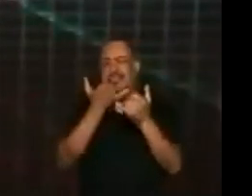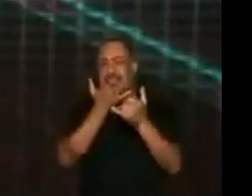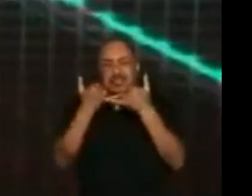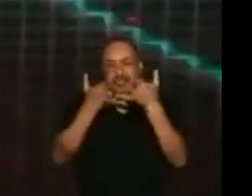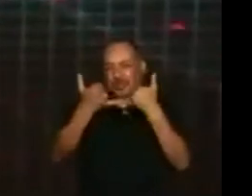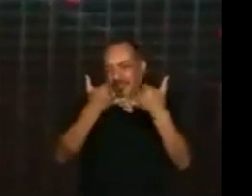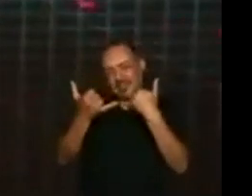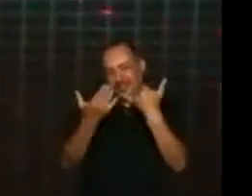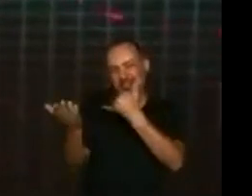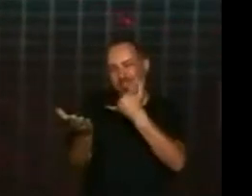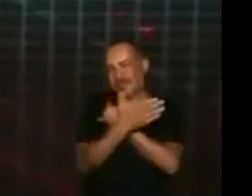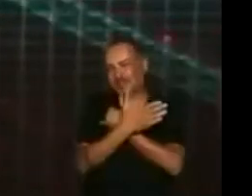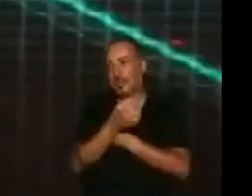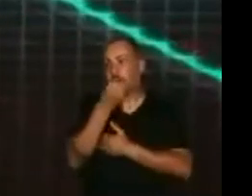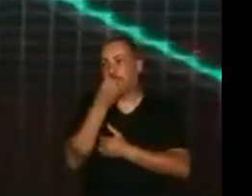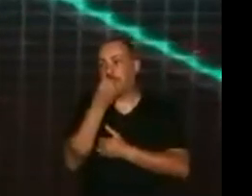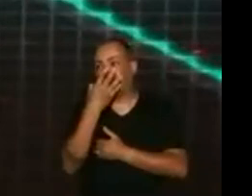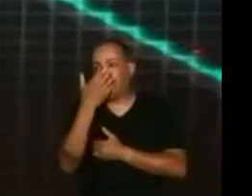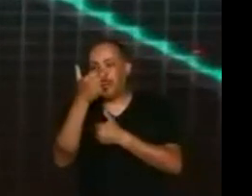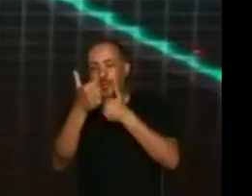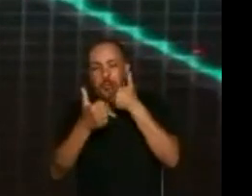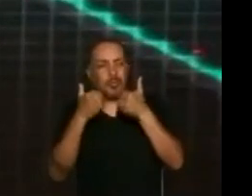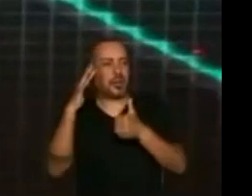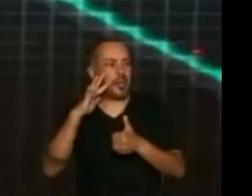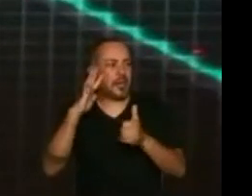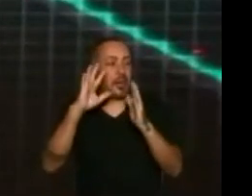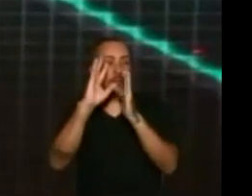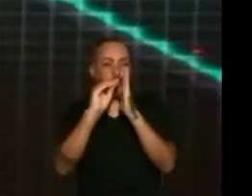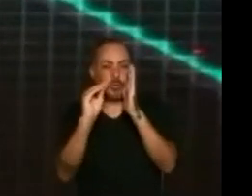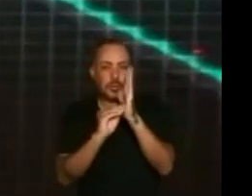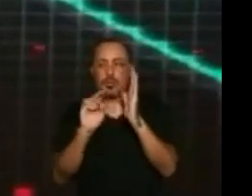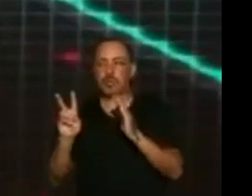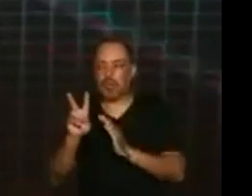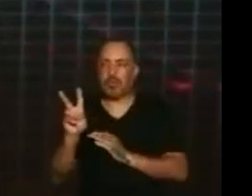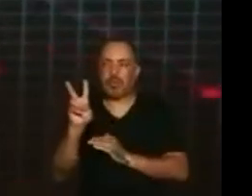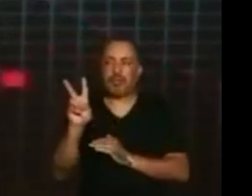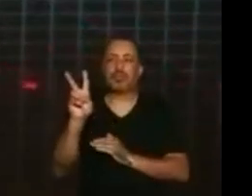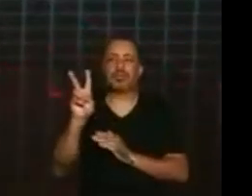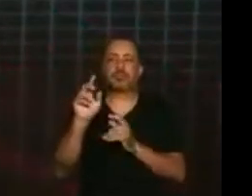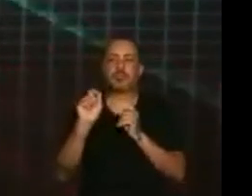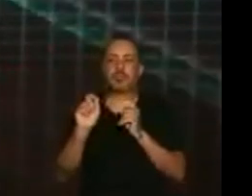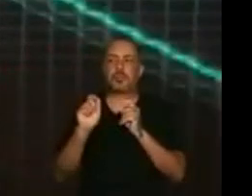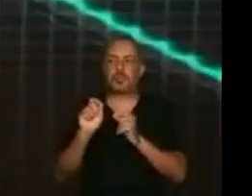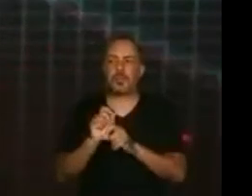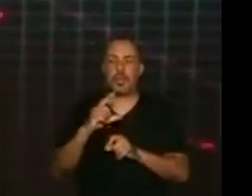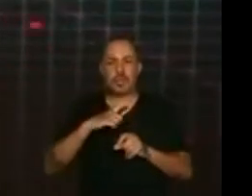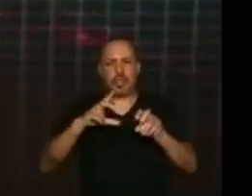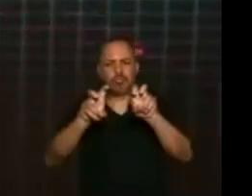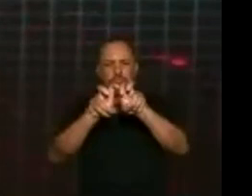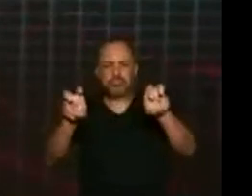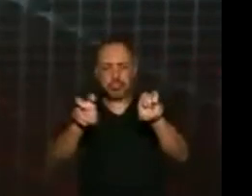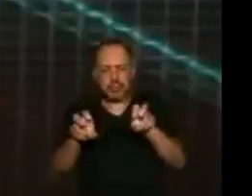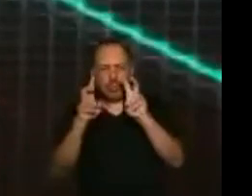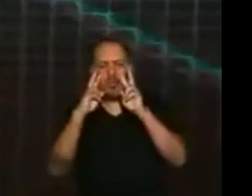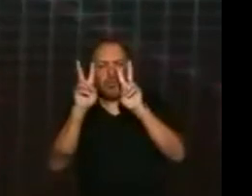assunto. Vamos falar de coisa boa, vamos falar de coisa legal, conteúdo de valor para vocês. Estamos aqui no último bloco de conteúdo. Temos plateia virtual, produção?